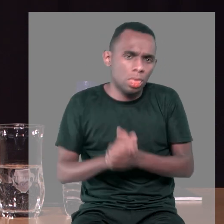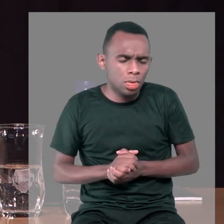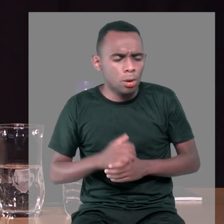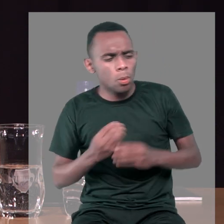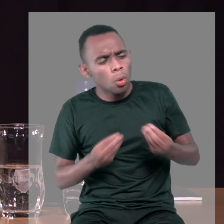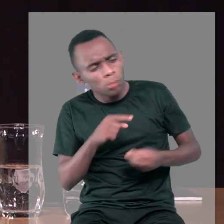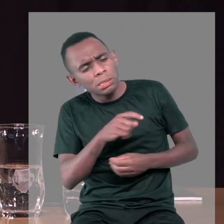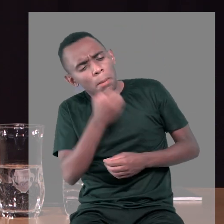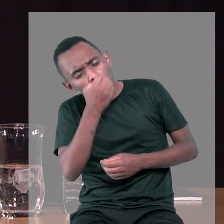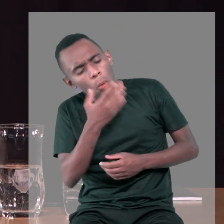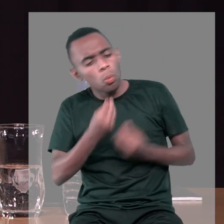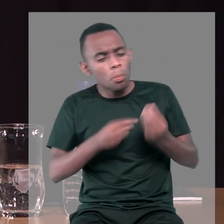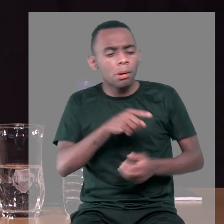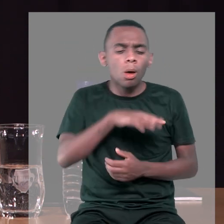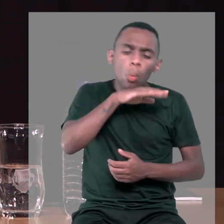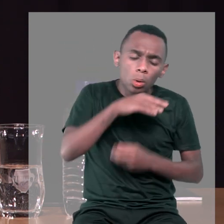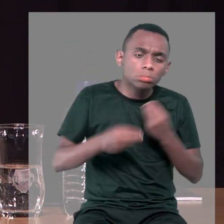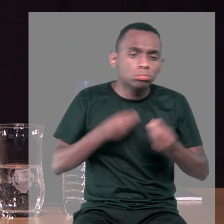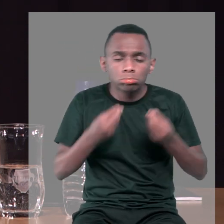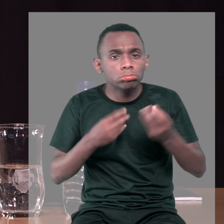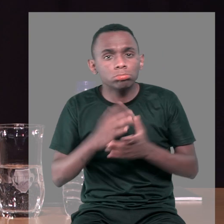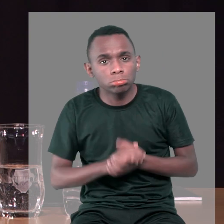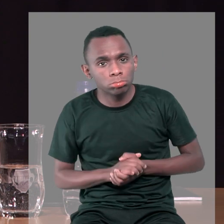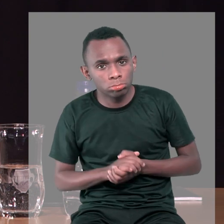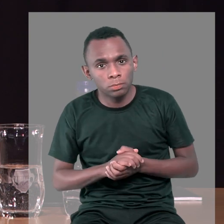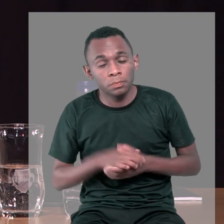a figura monstruosa,